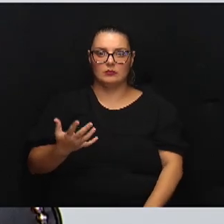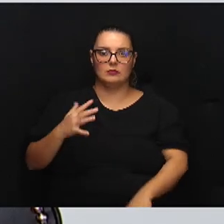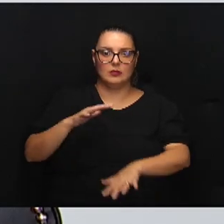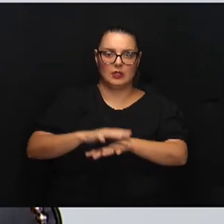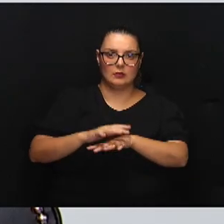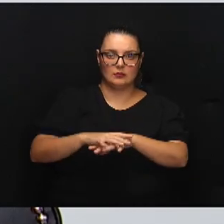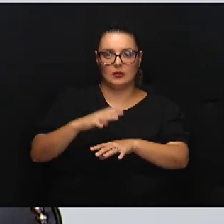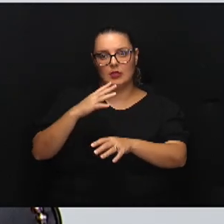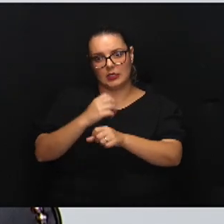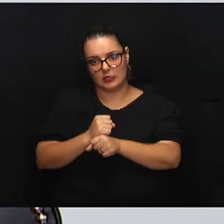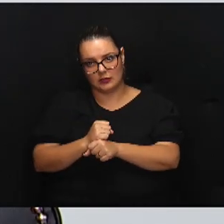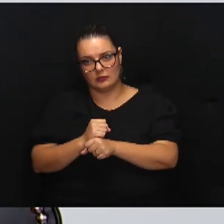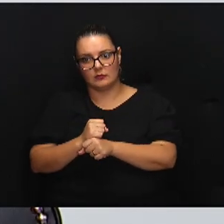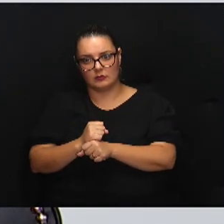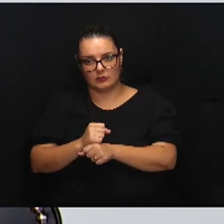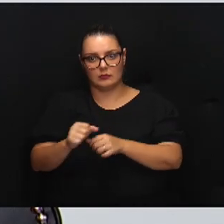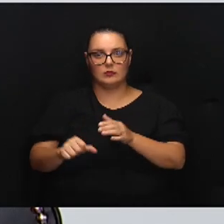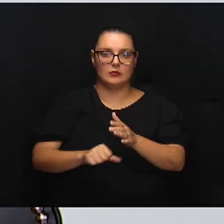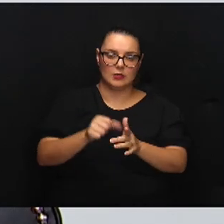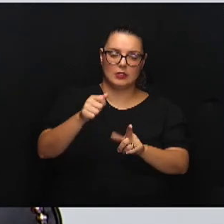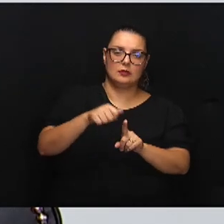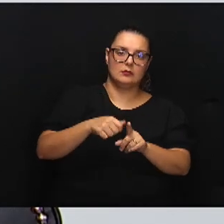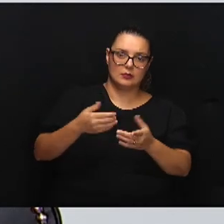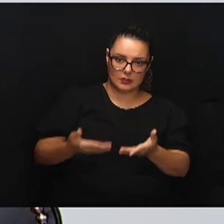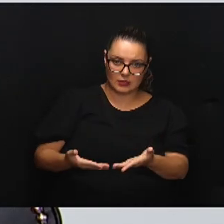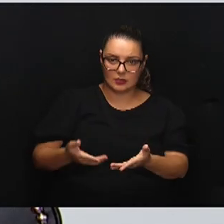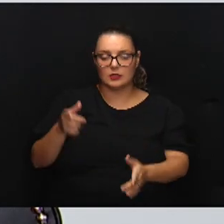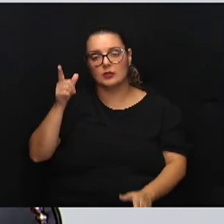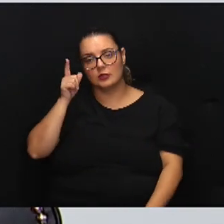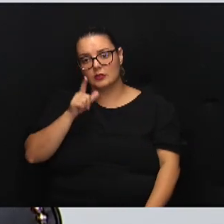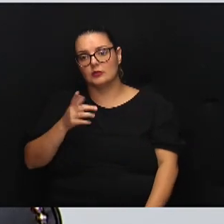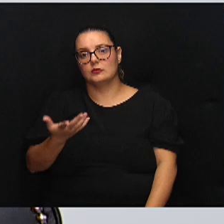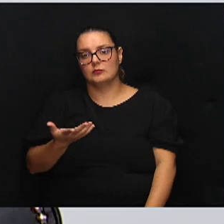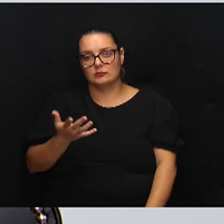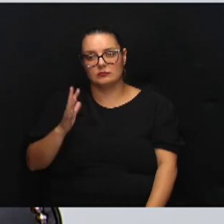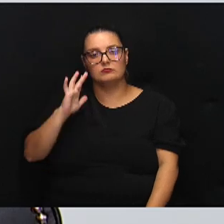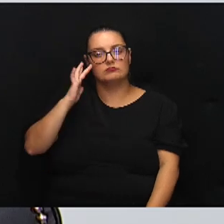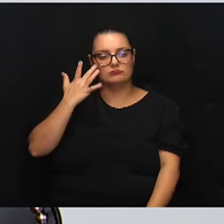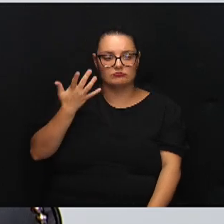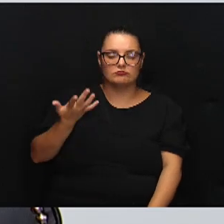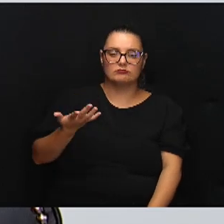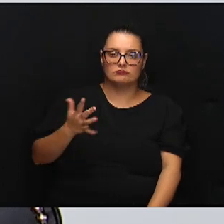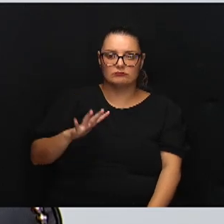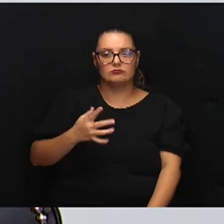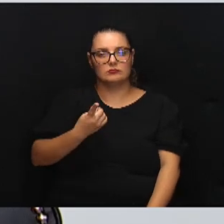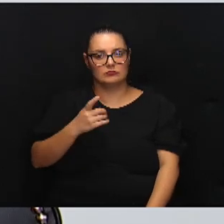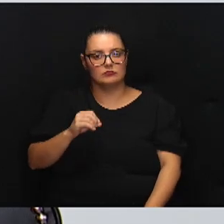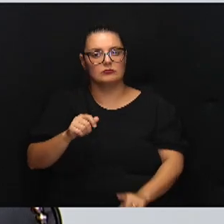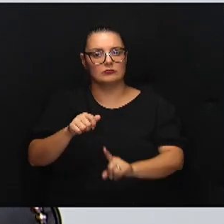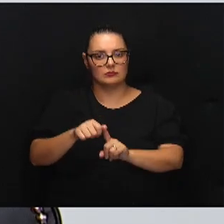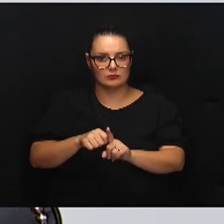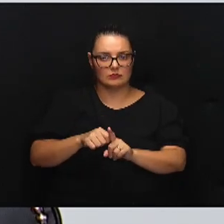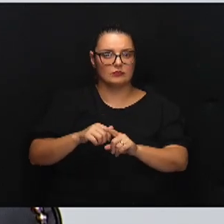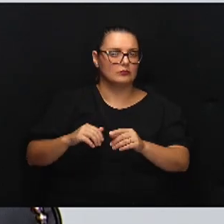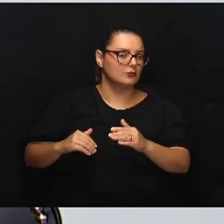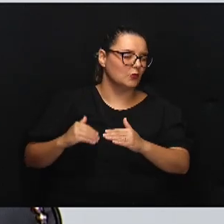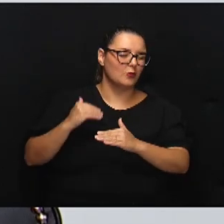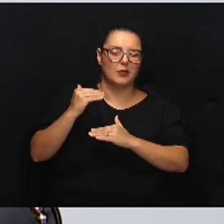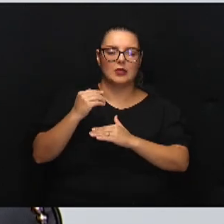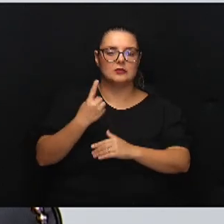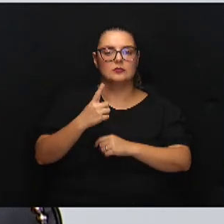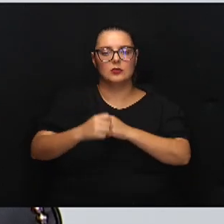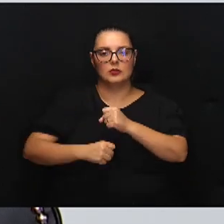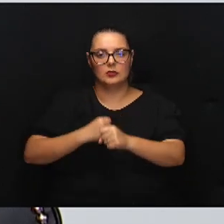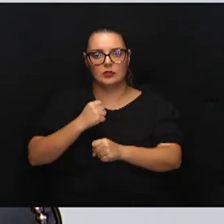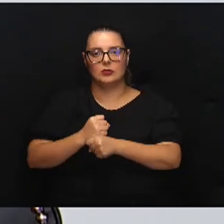cálculo, por esse primeiro mês que eu estou conseguindo, eu acho que em 10 meses, estourando um ano, eu